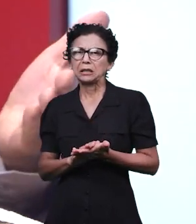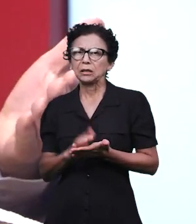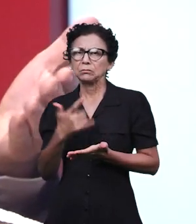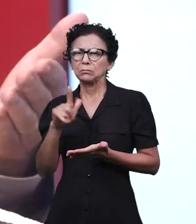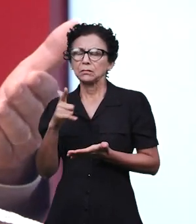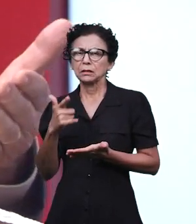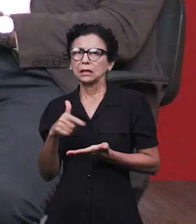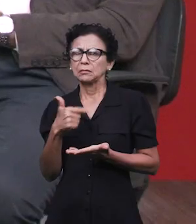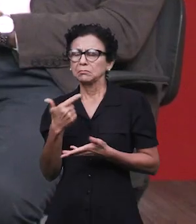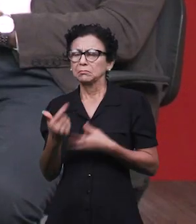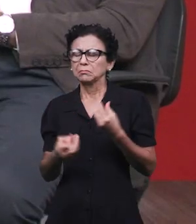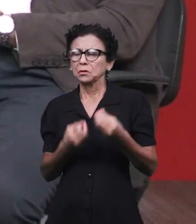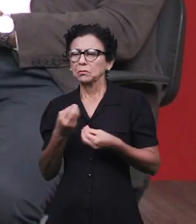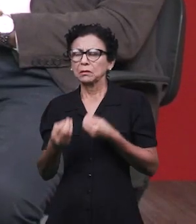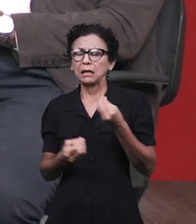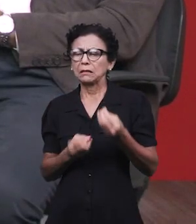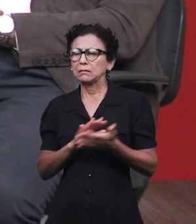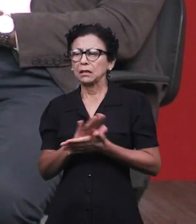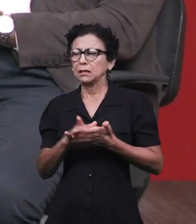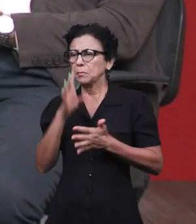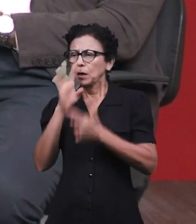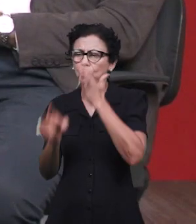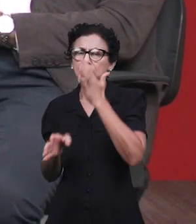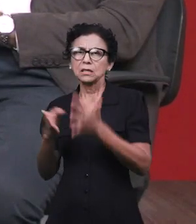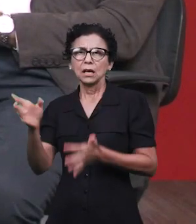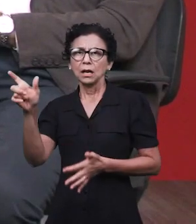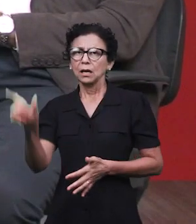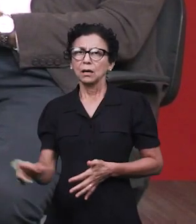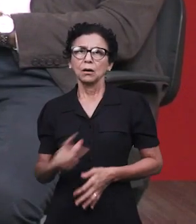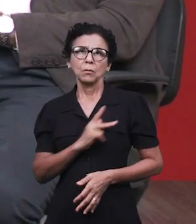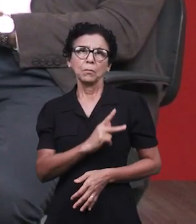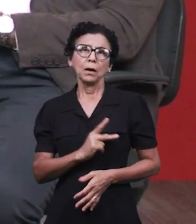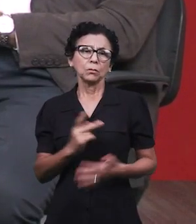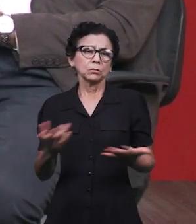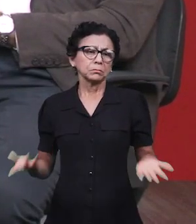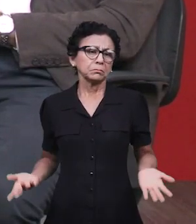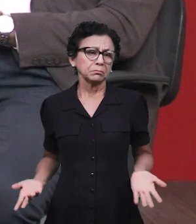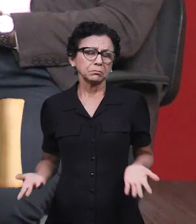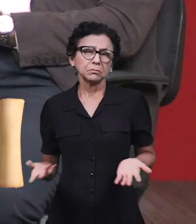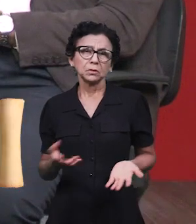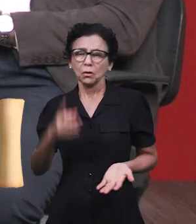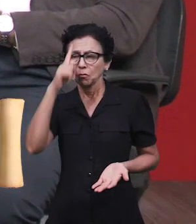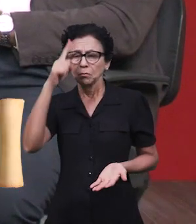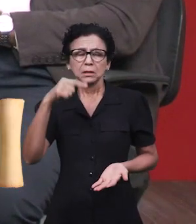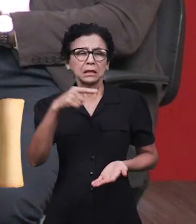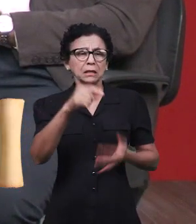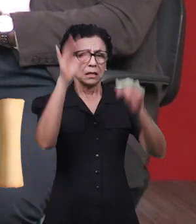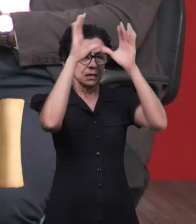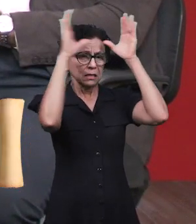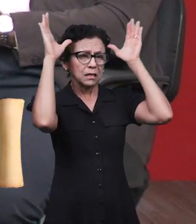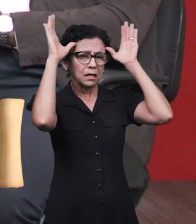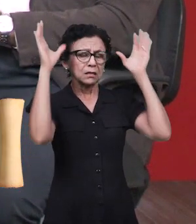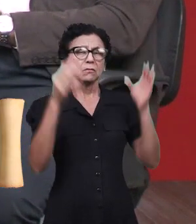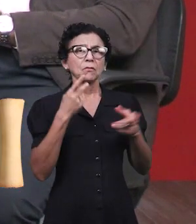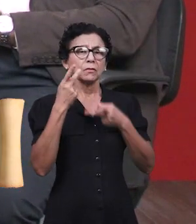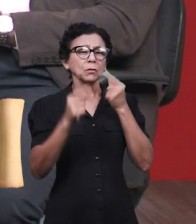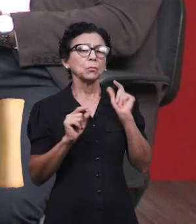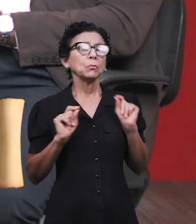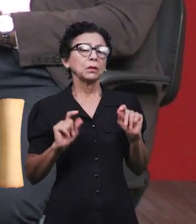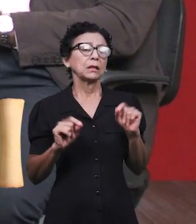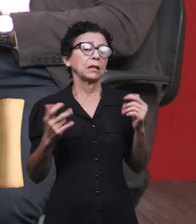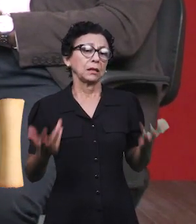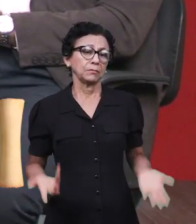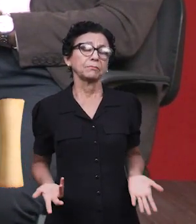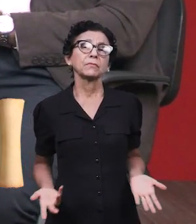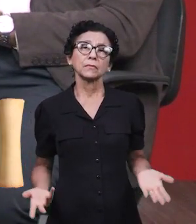comentamos no episódio passado. Eu creio até que o professor Vinícius gostaria de fazer um comentário. Tem muita coisa aqui